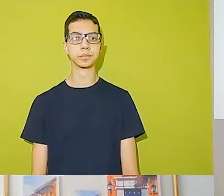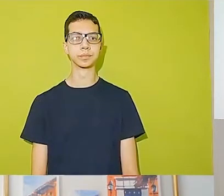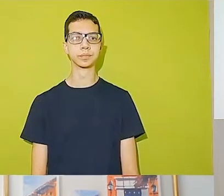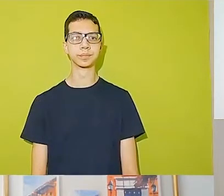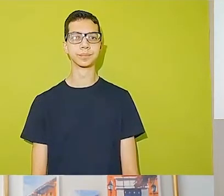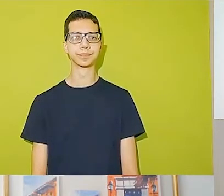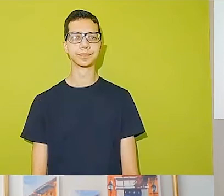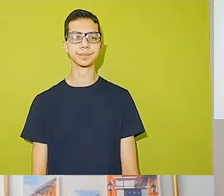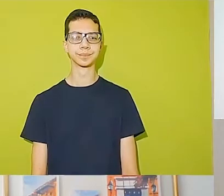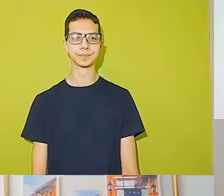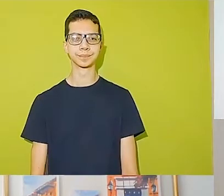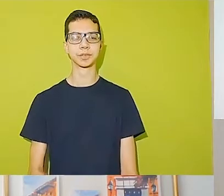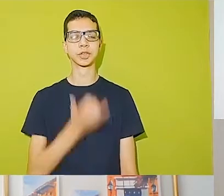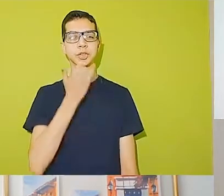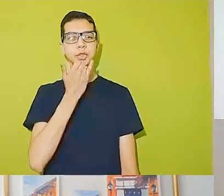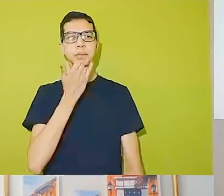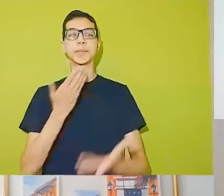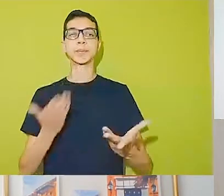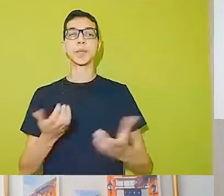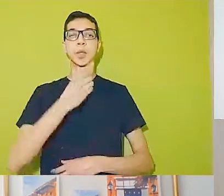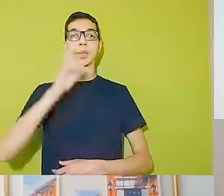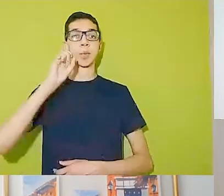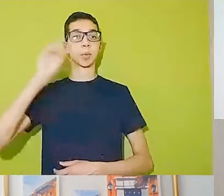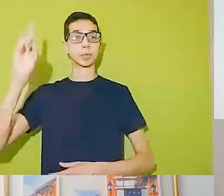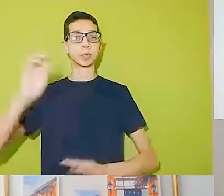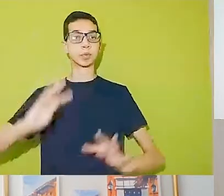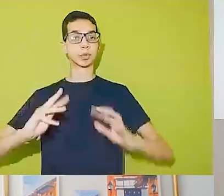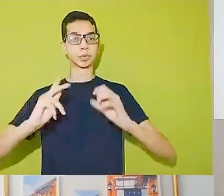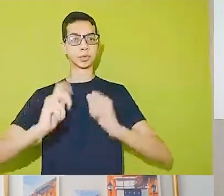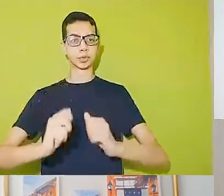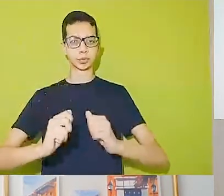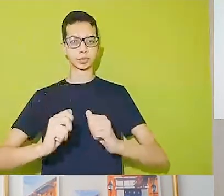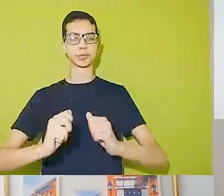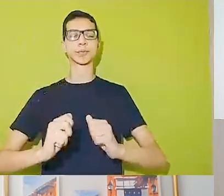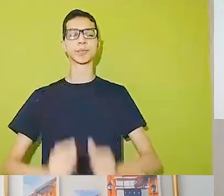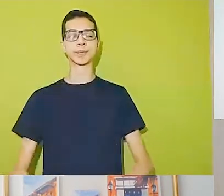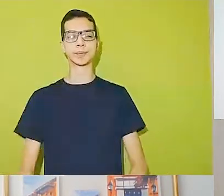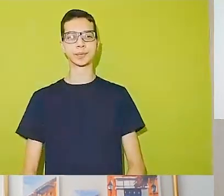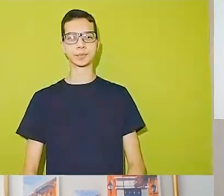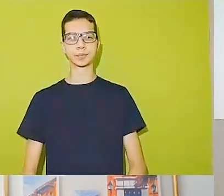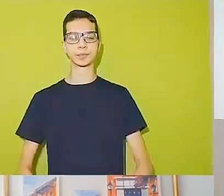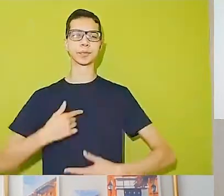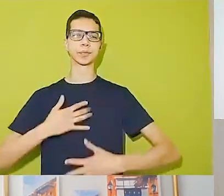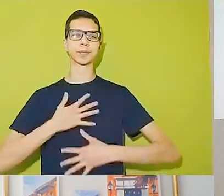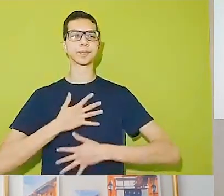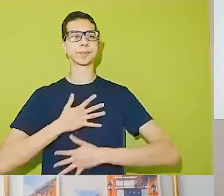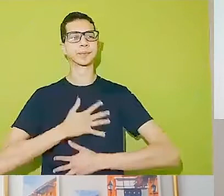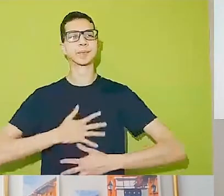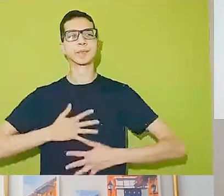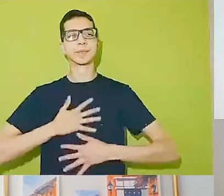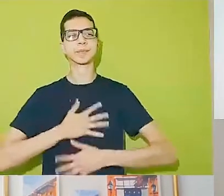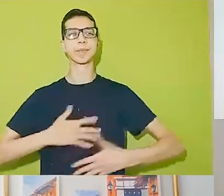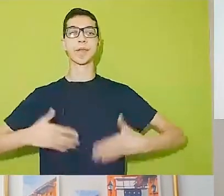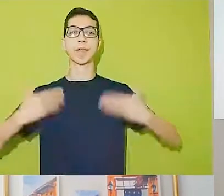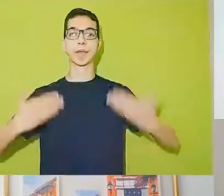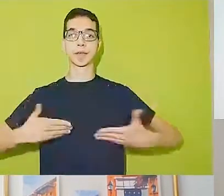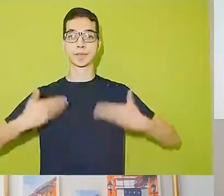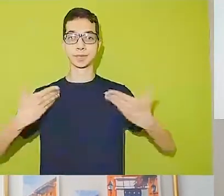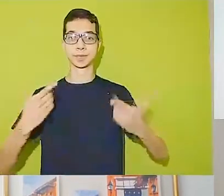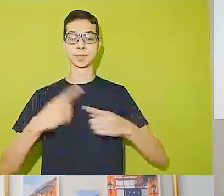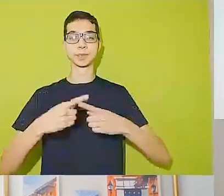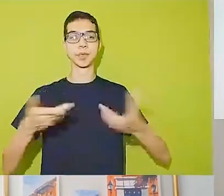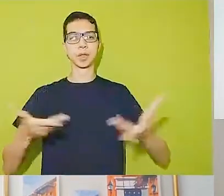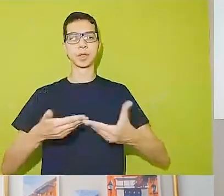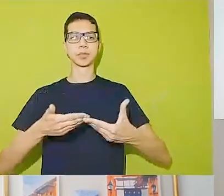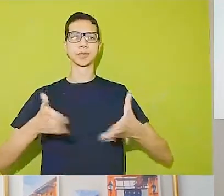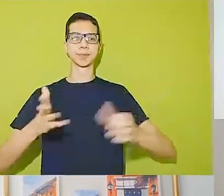Desculpa, gente. Bom dia a todos e a todas. É com muito prazer e muita alegria que nós abrimos esse